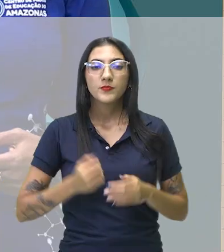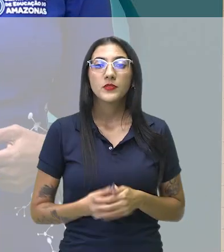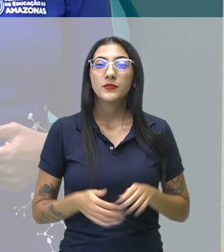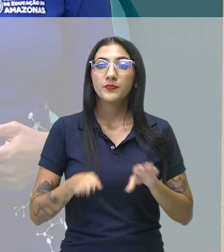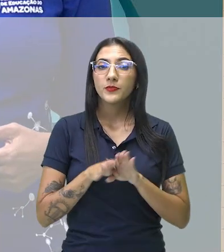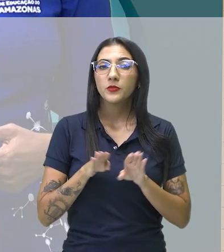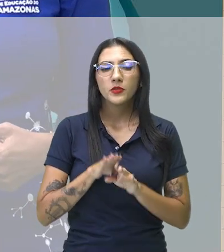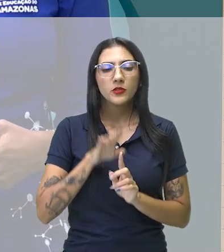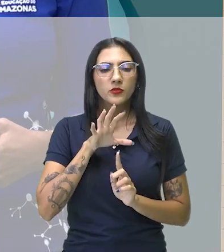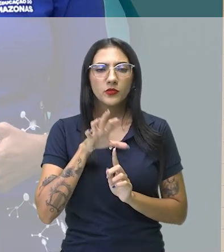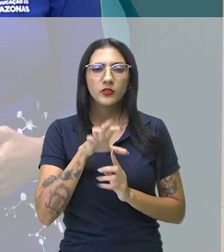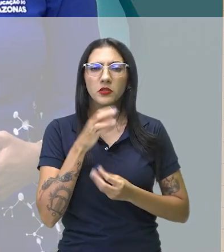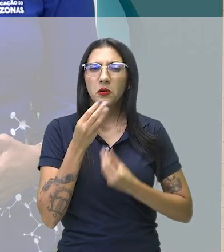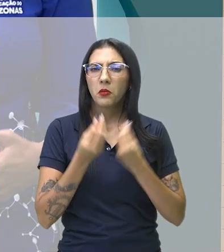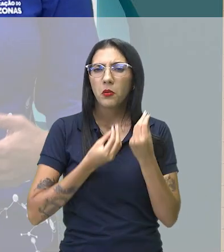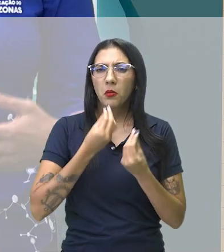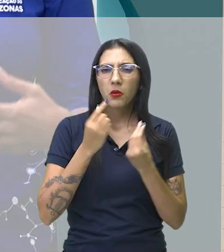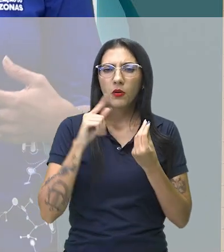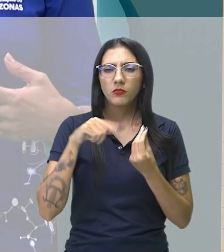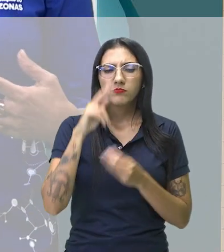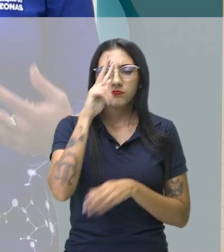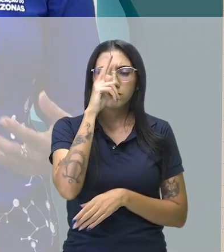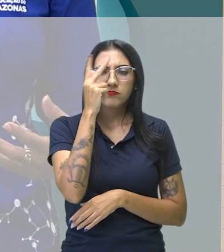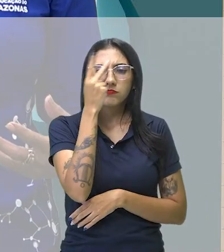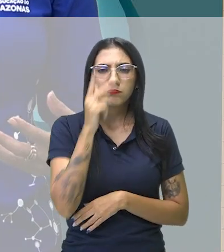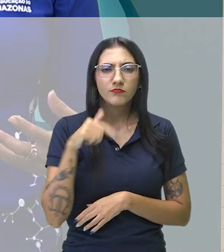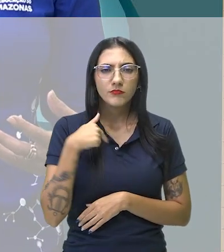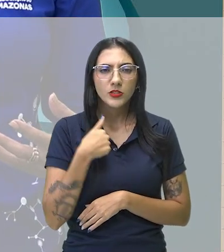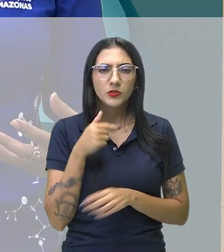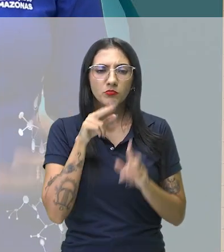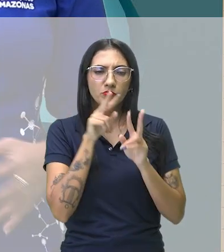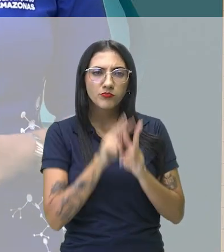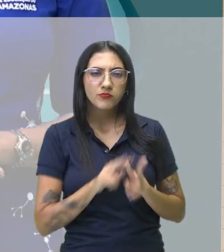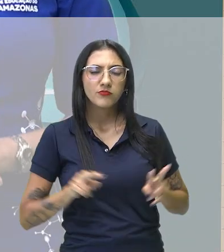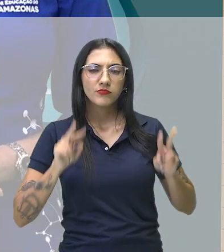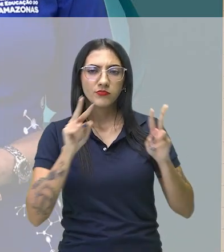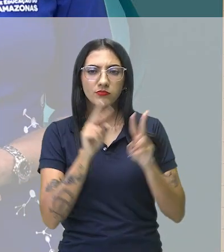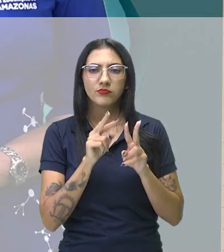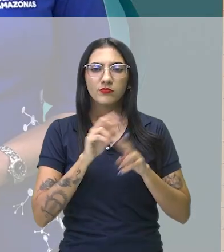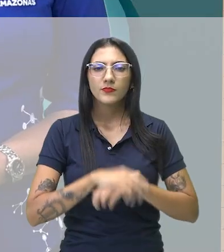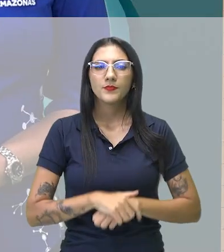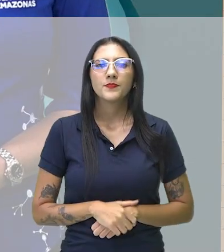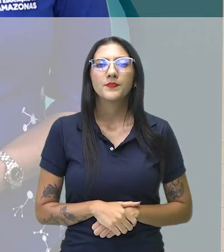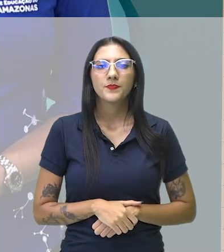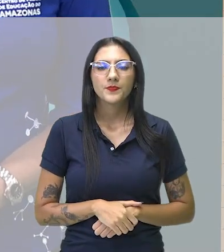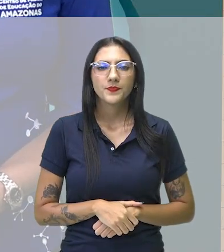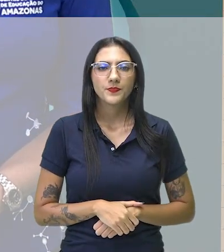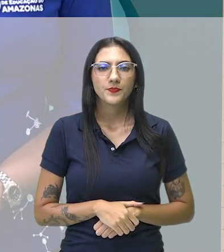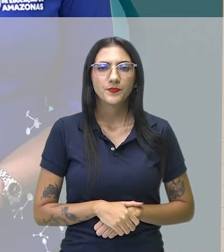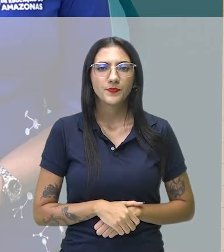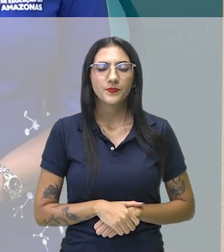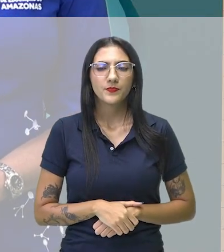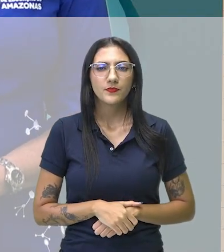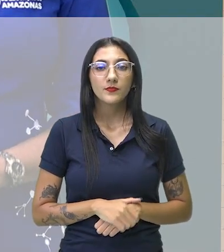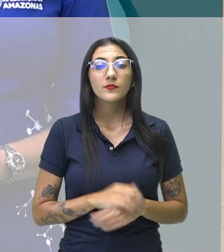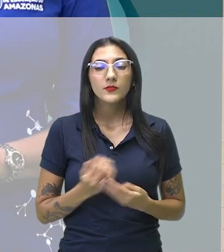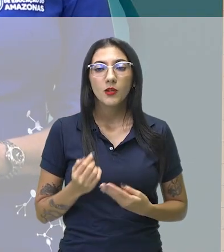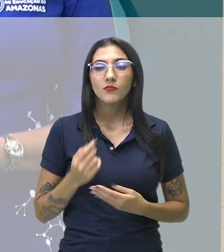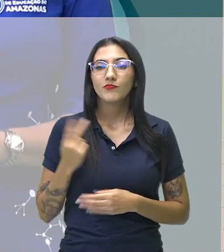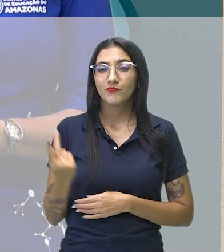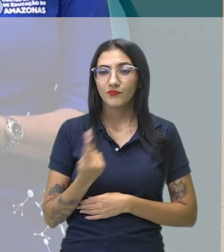contemporâneos e influenciam o modo como enxergamos o mundo. Então,